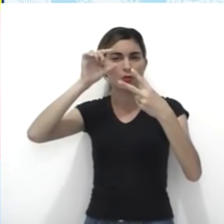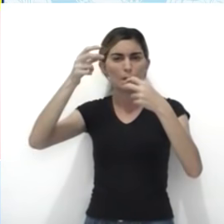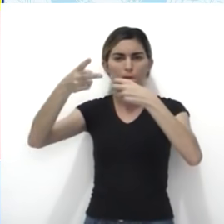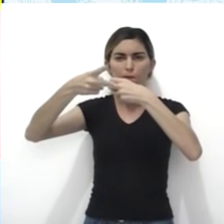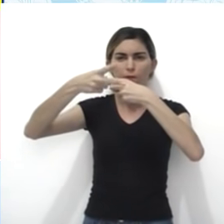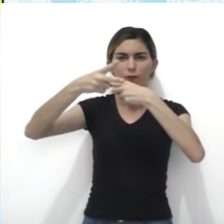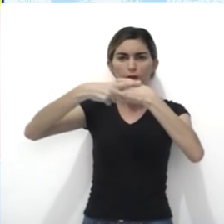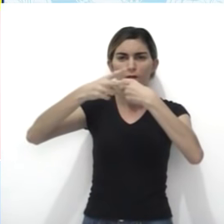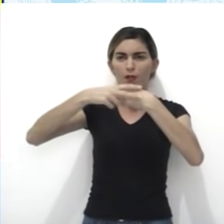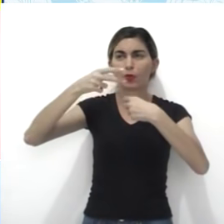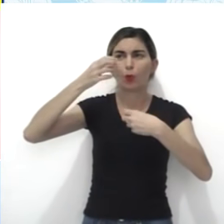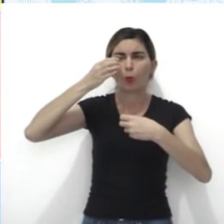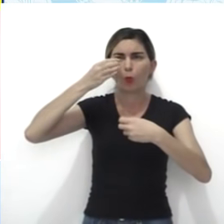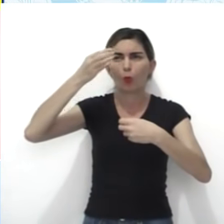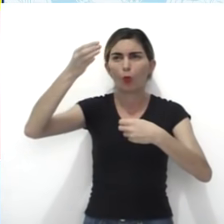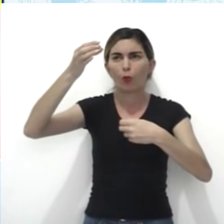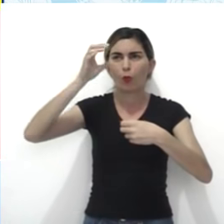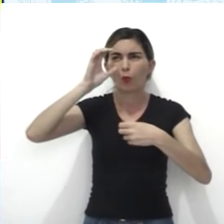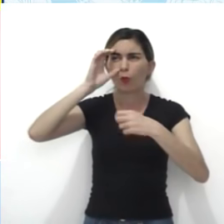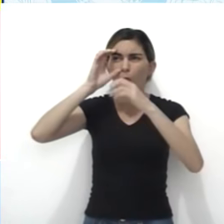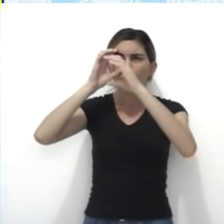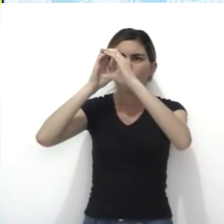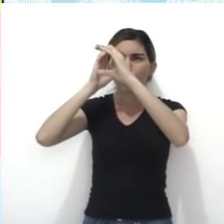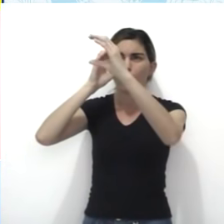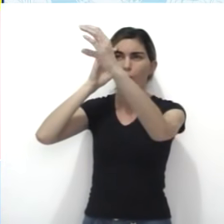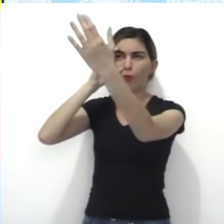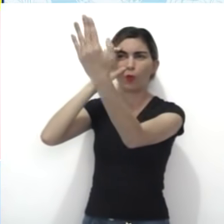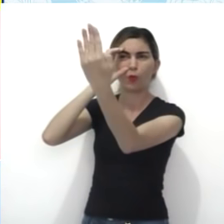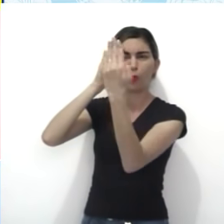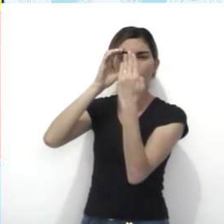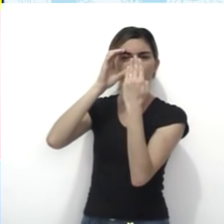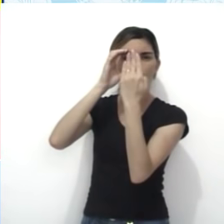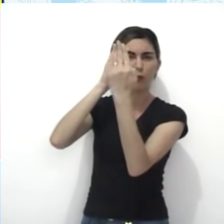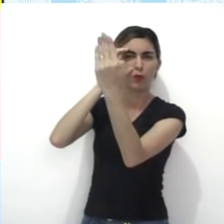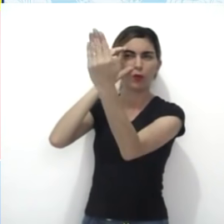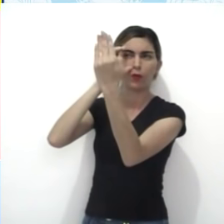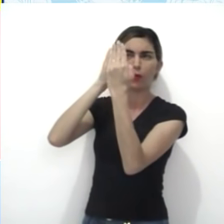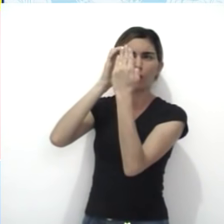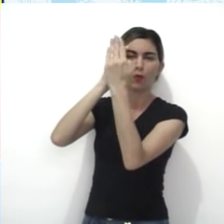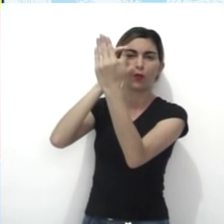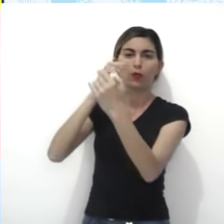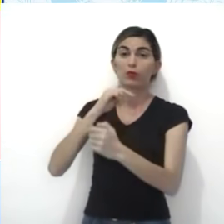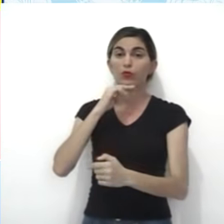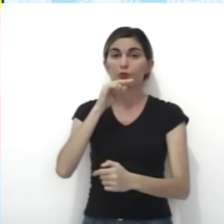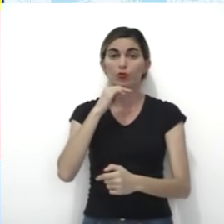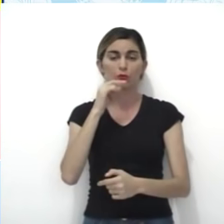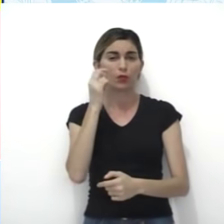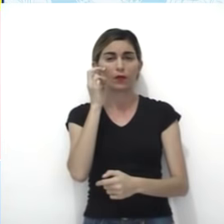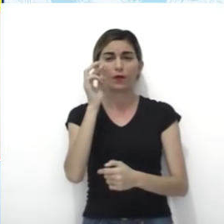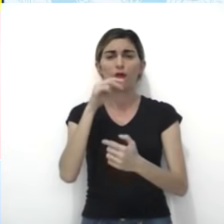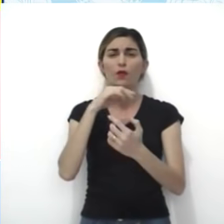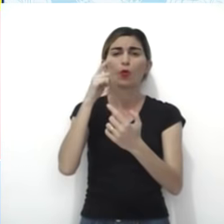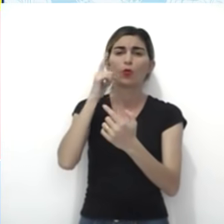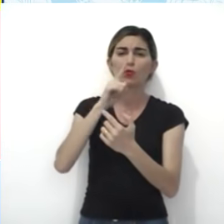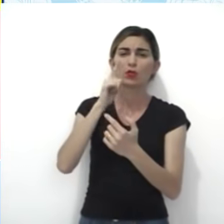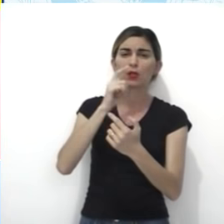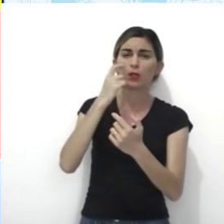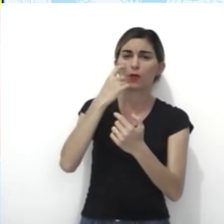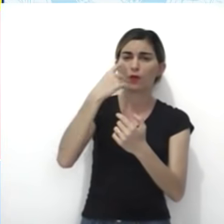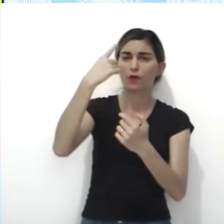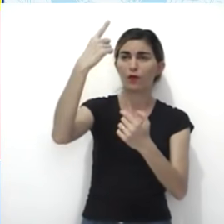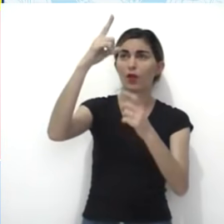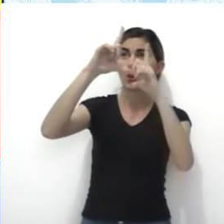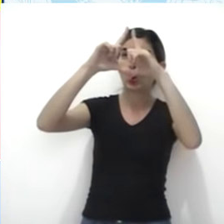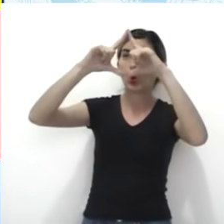duas lentes de aumento é possibilitou que galileu pudesse ver o que ninguém tinha visto ainda na história então eu conseguiu